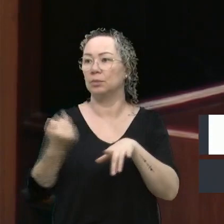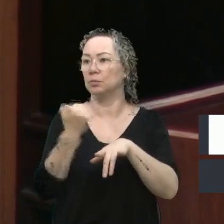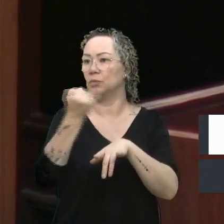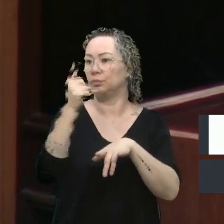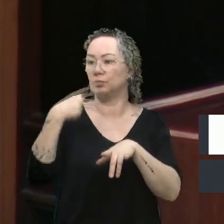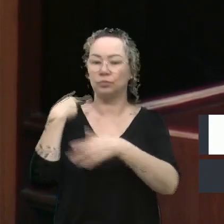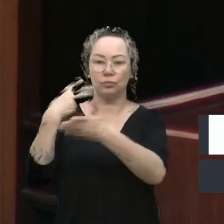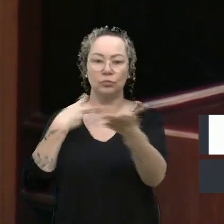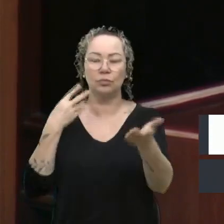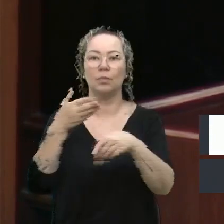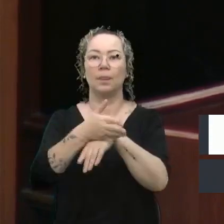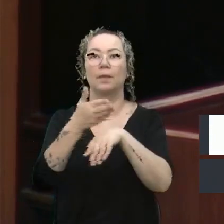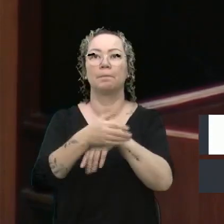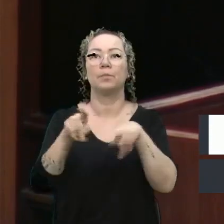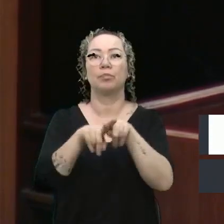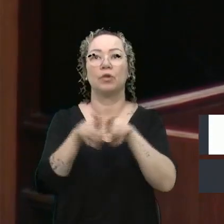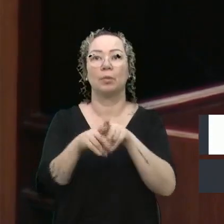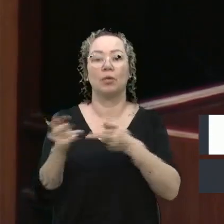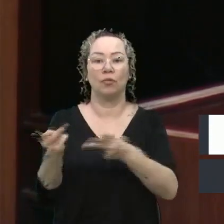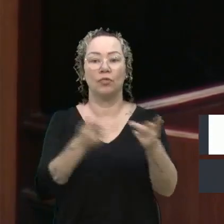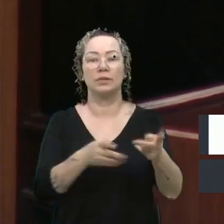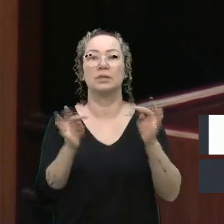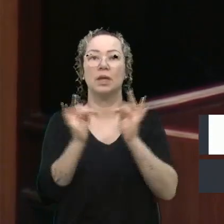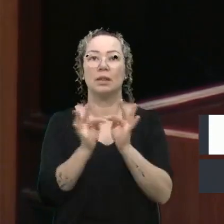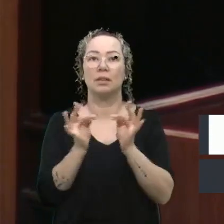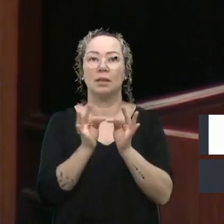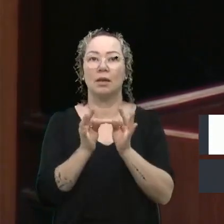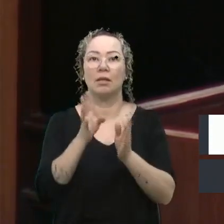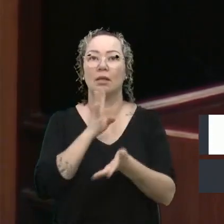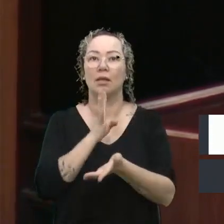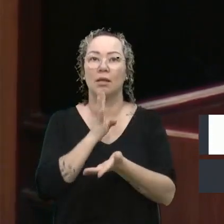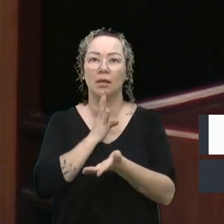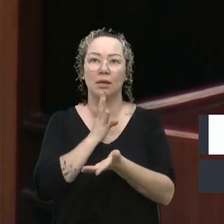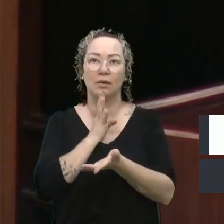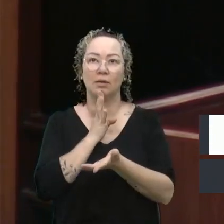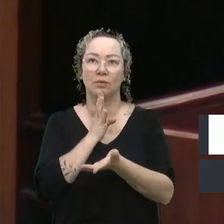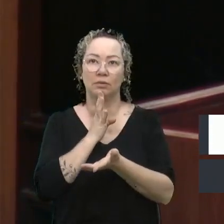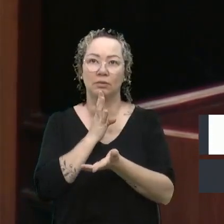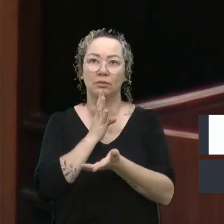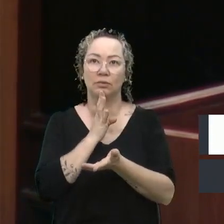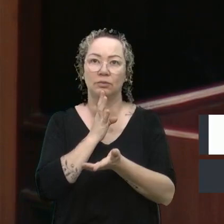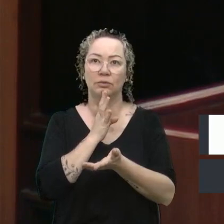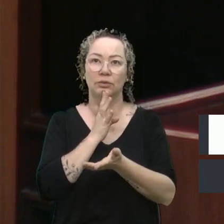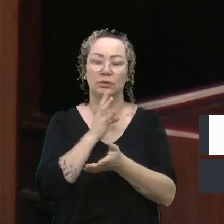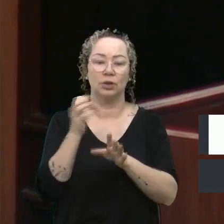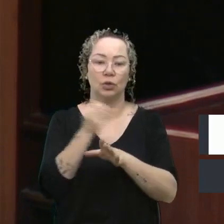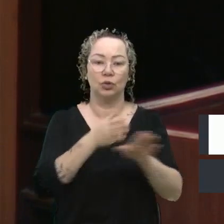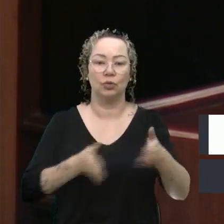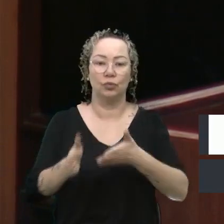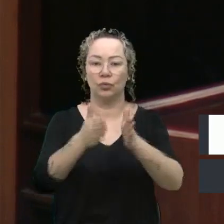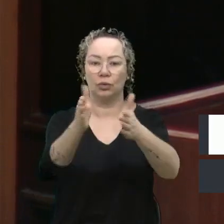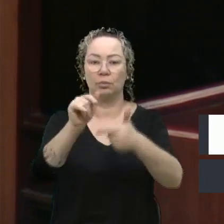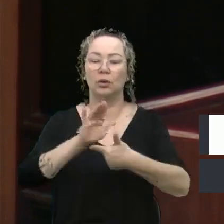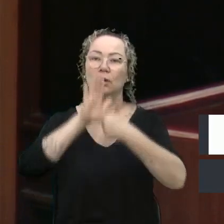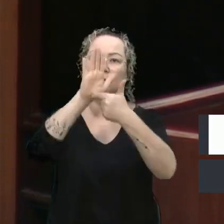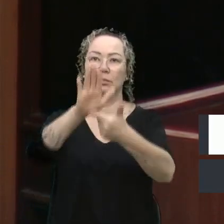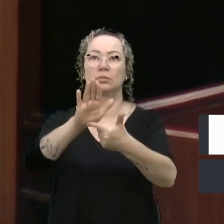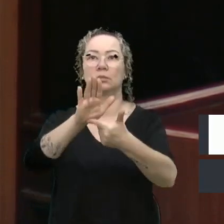participar, né, de uma visita técnica também para conhecer este novo traçado, onde eles trazem para nós